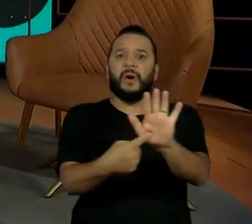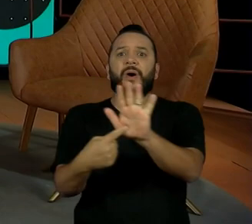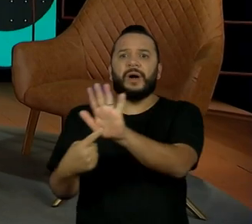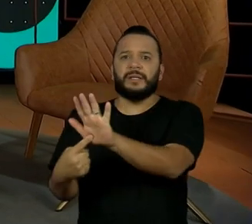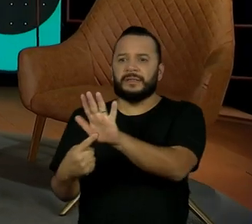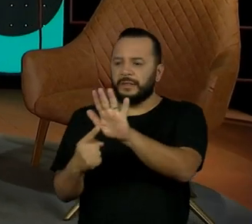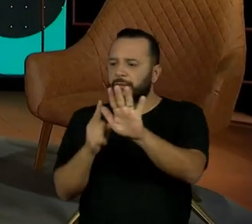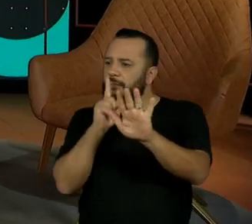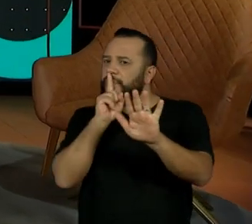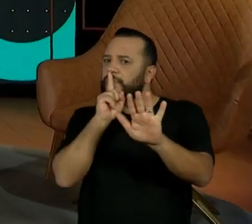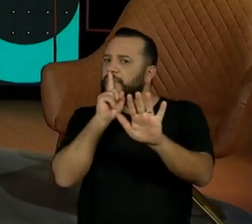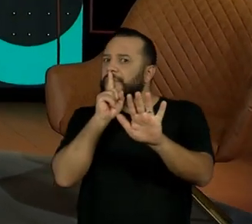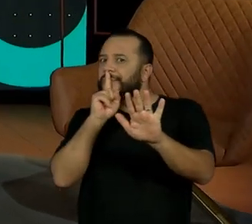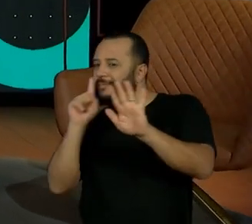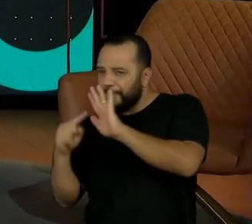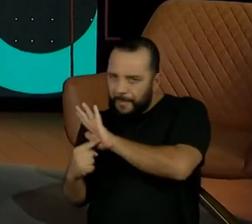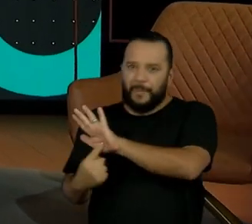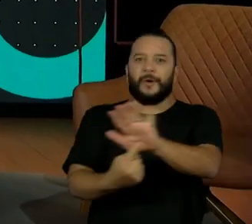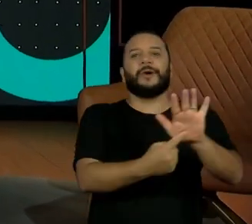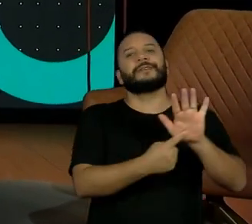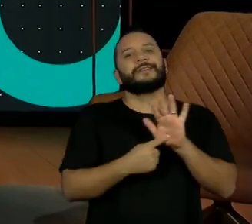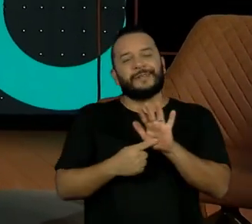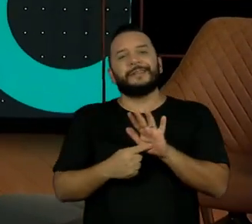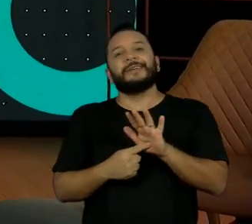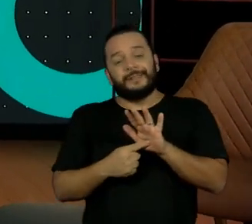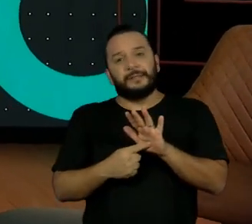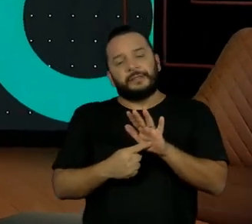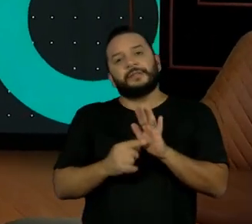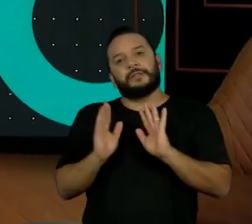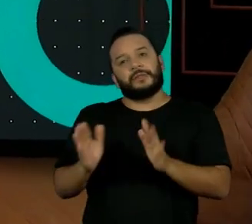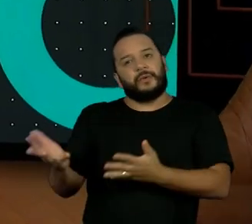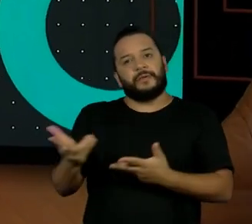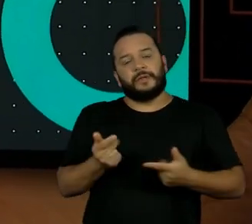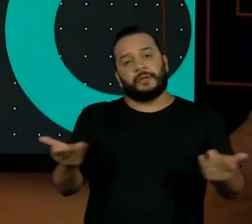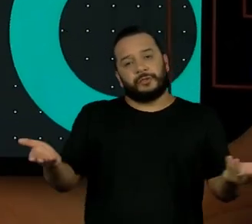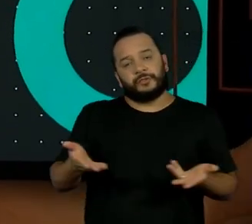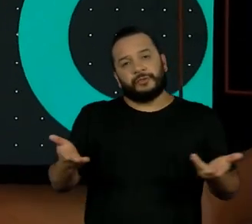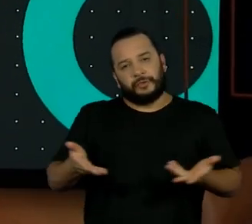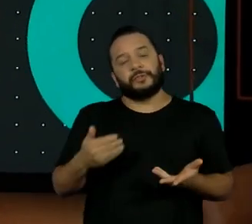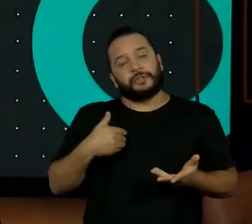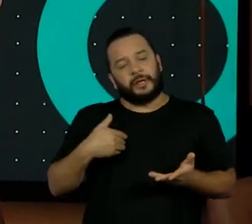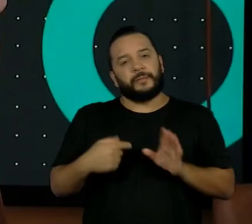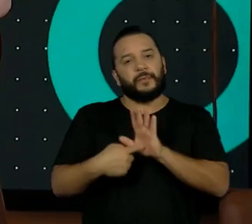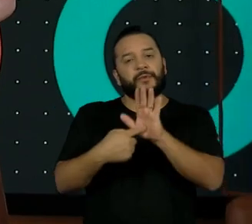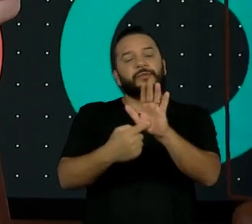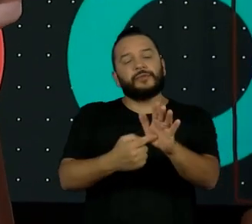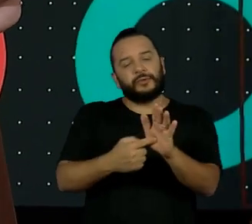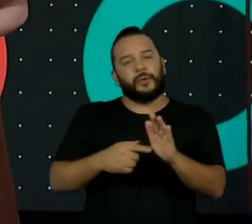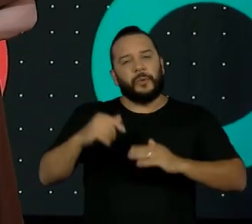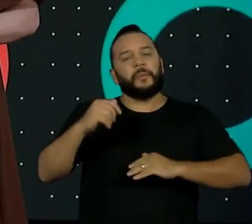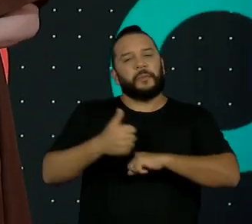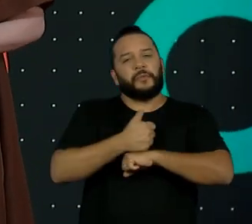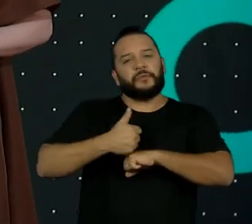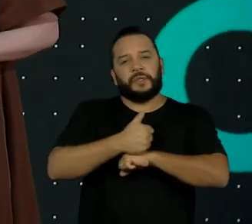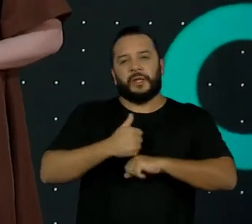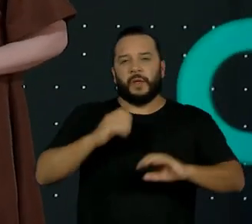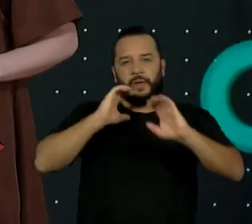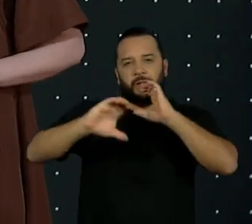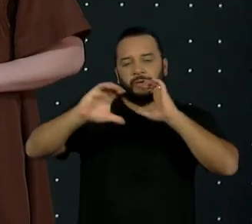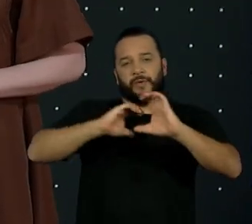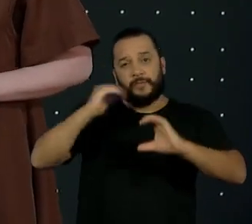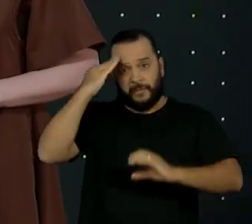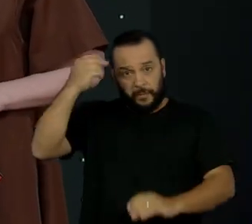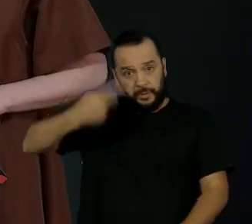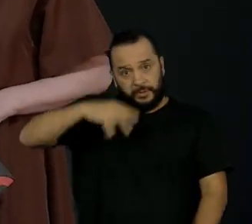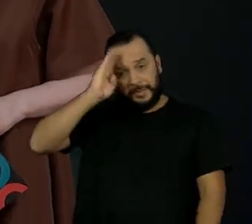silêncio e a nossa convidada de hoje manifestou desde muito cedo o seu talento como cantora e se tornou um dos grandes nomes da música